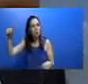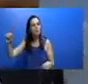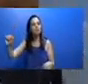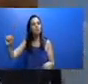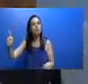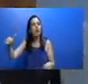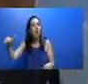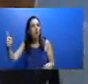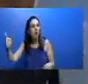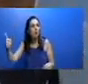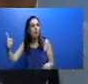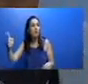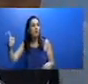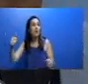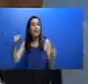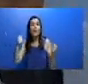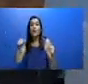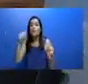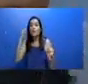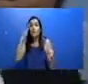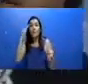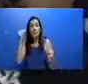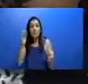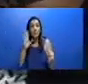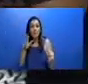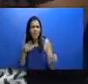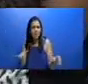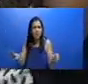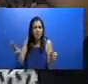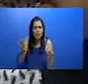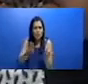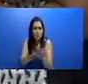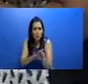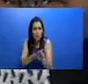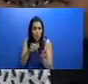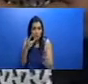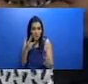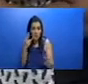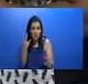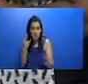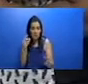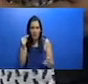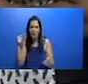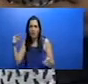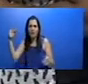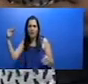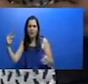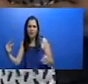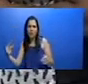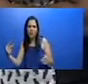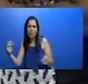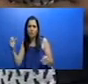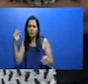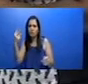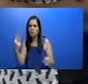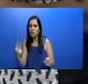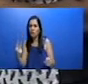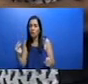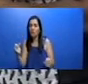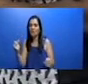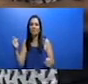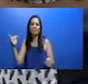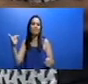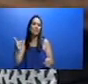preciso descobrir se já chegou no R$ 33,00. Então, olha aqui, 1 mais 1, 2, e 1 mais 1, 2. Então,